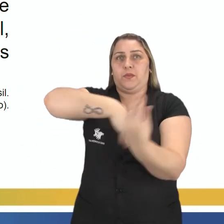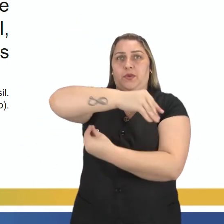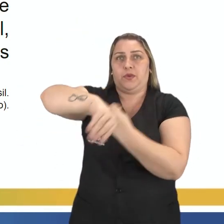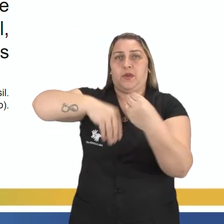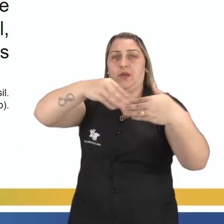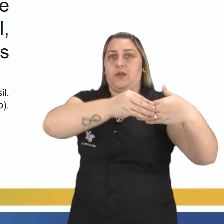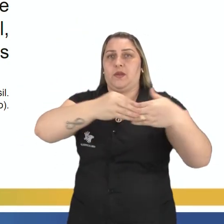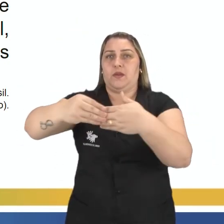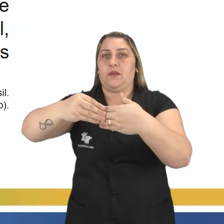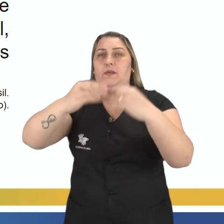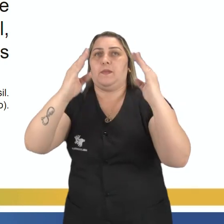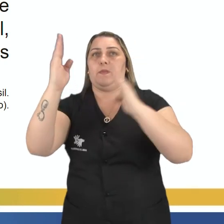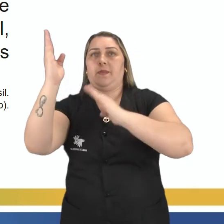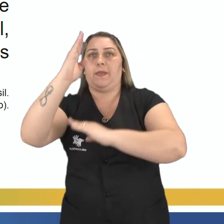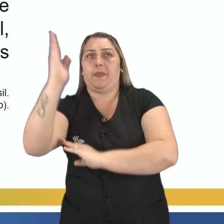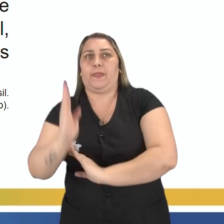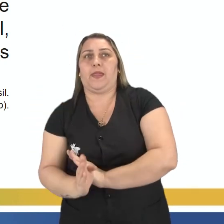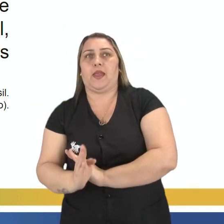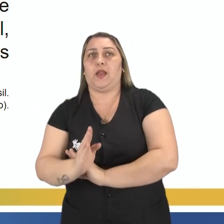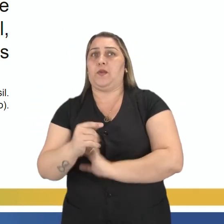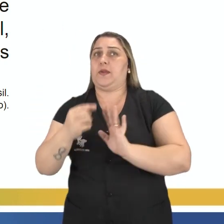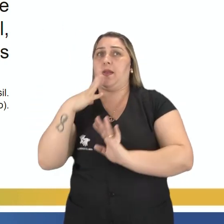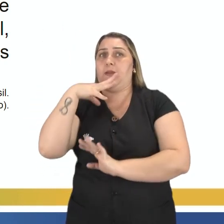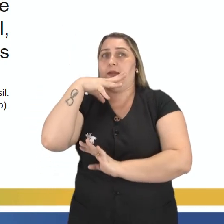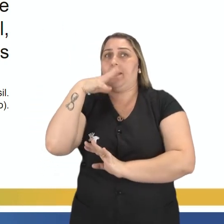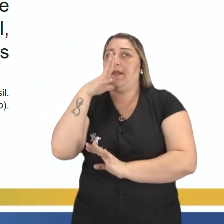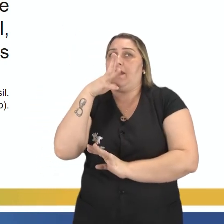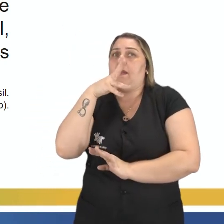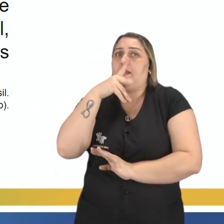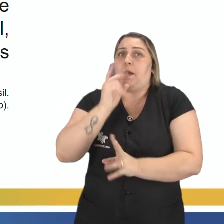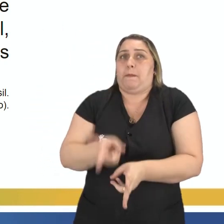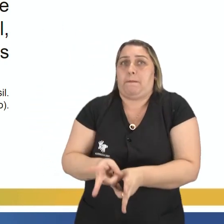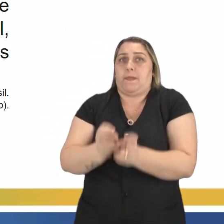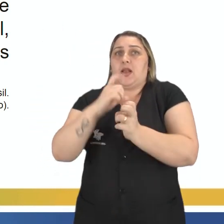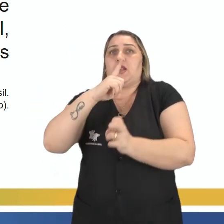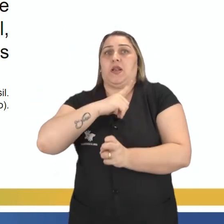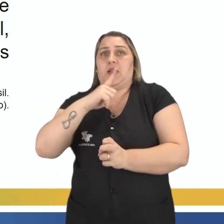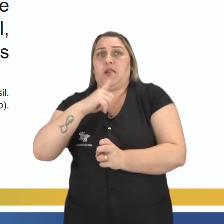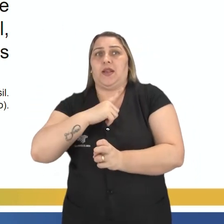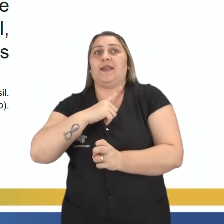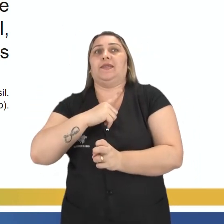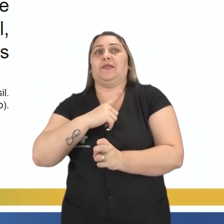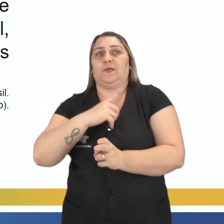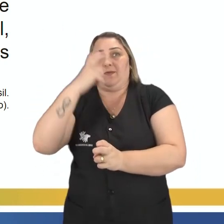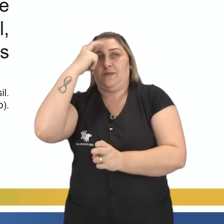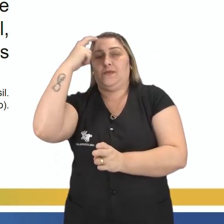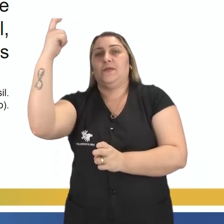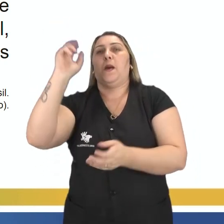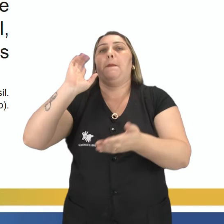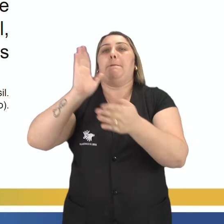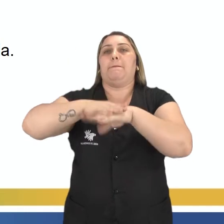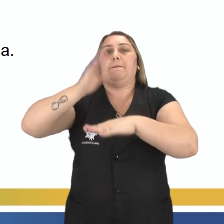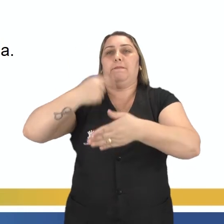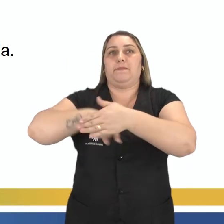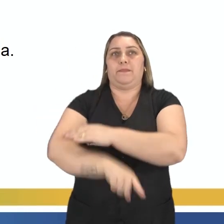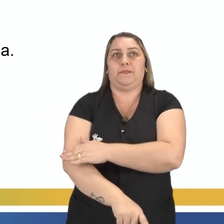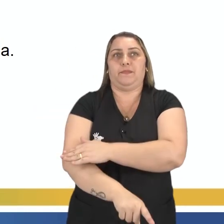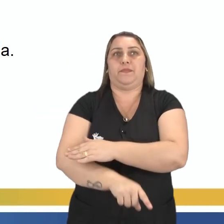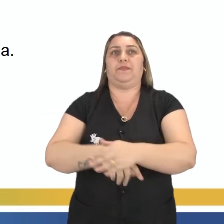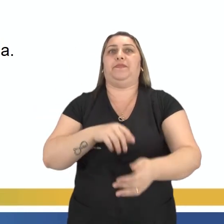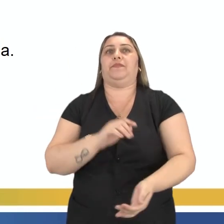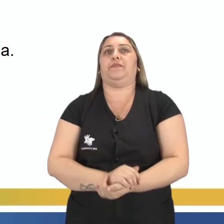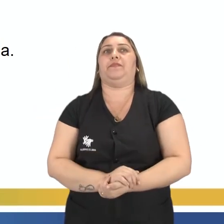misturados e transportados ao Brasil, não demoraram em perceber a existência entre si de elos culturais mais